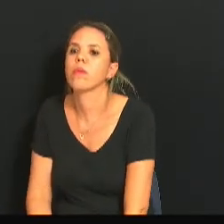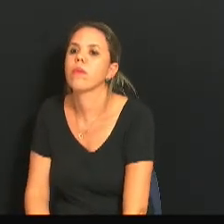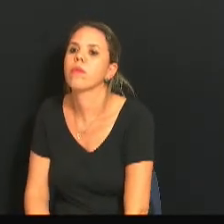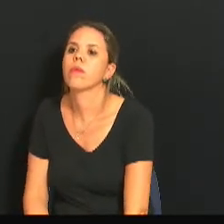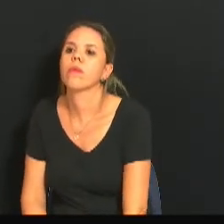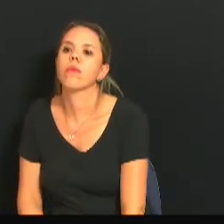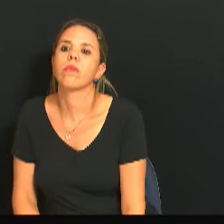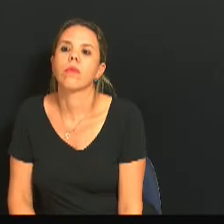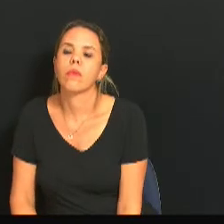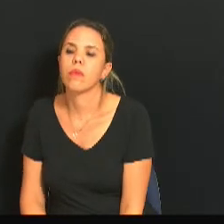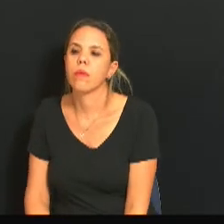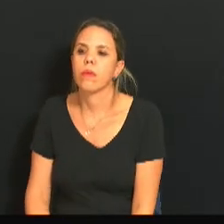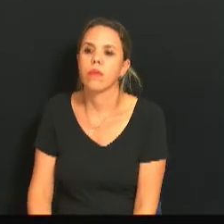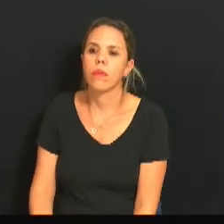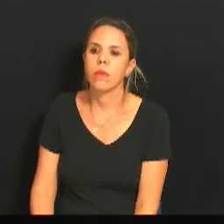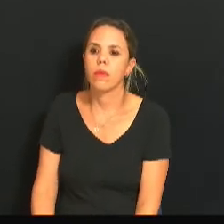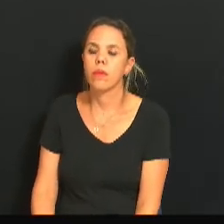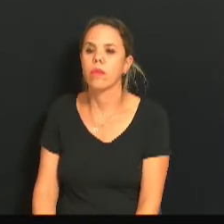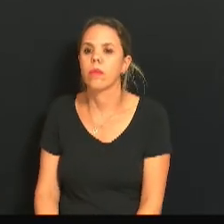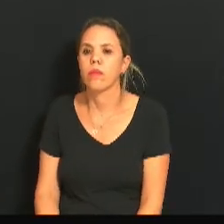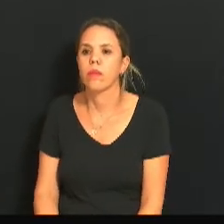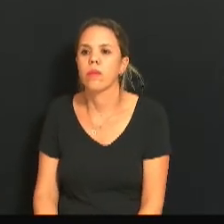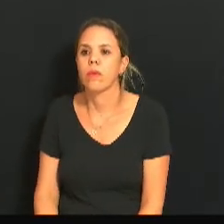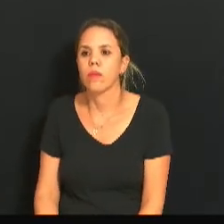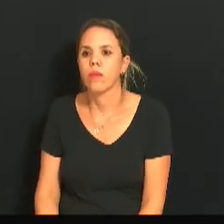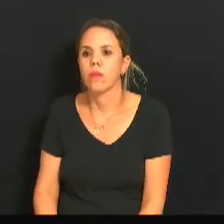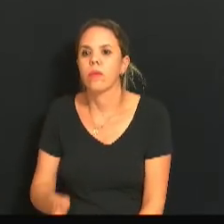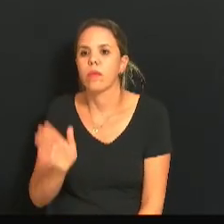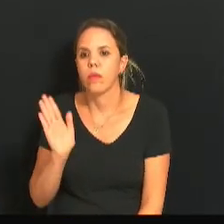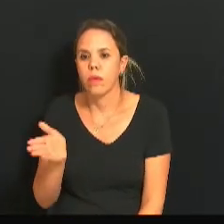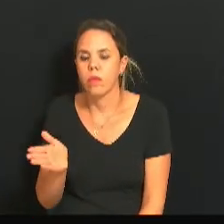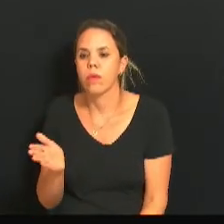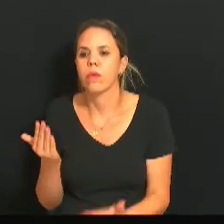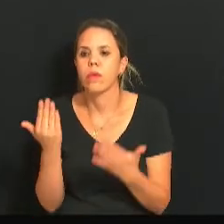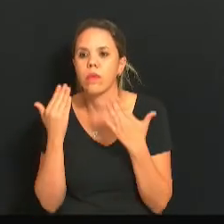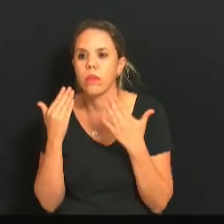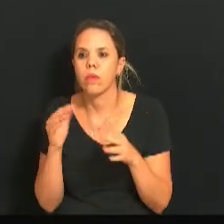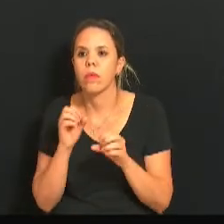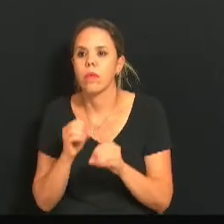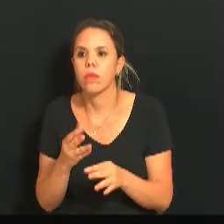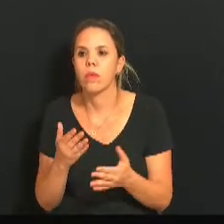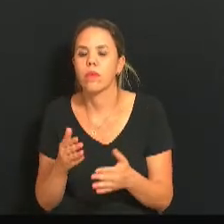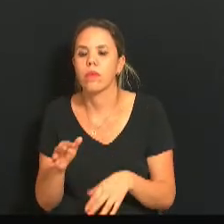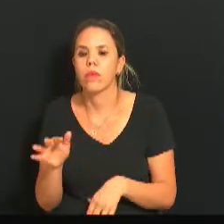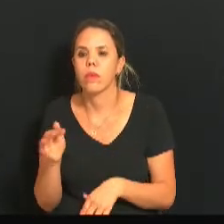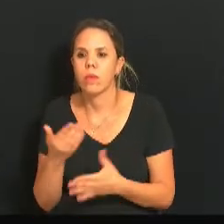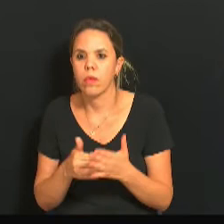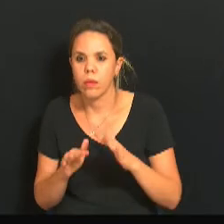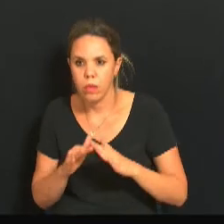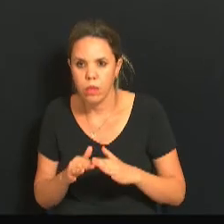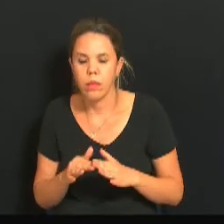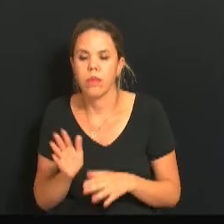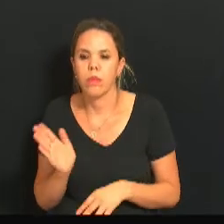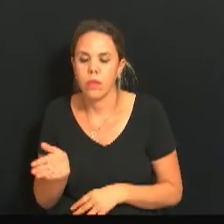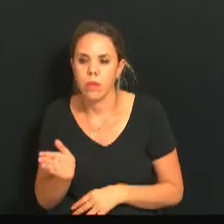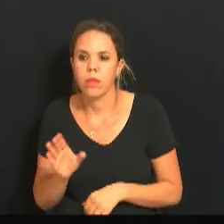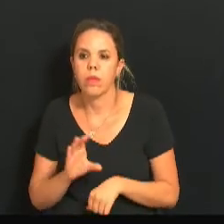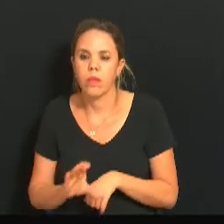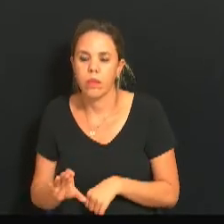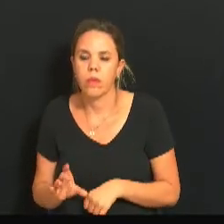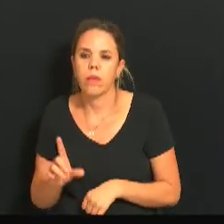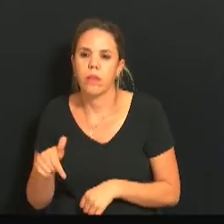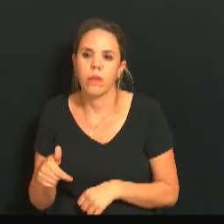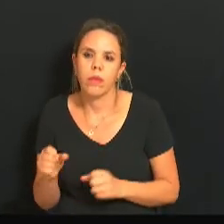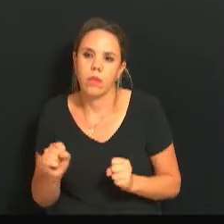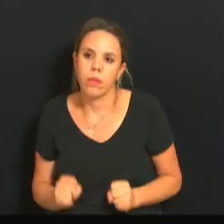novamente aqui a Estação Cultura onde já funciona na instituição de ensino na e possivelmente